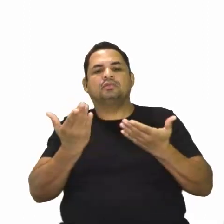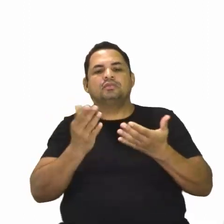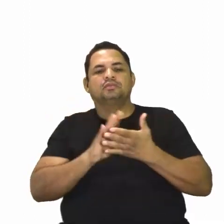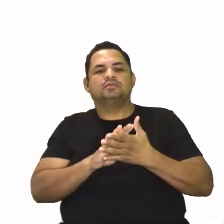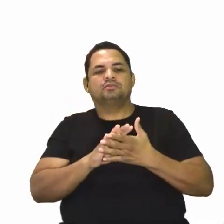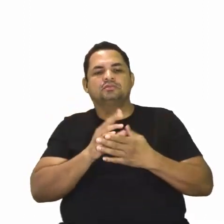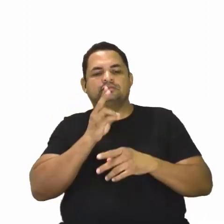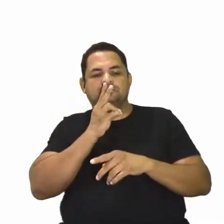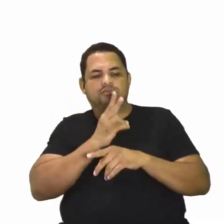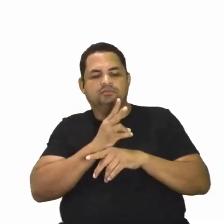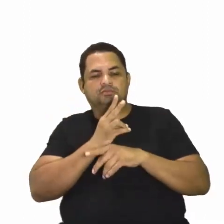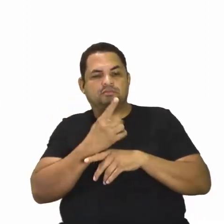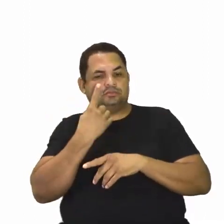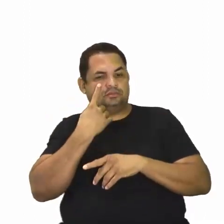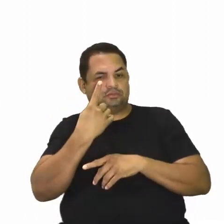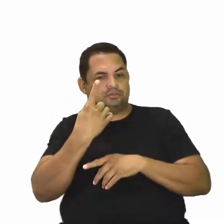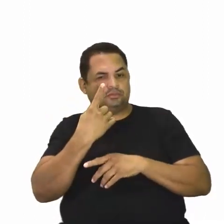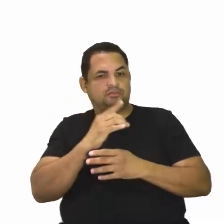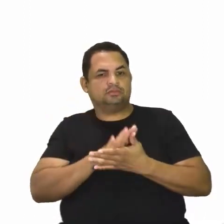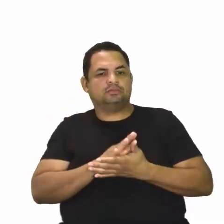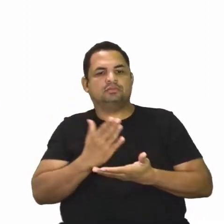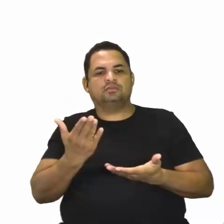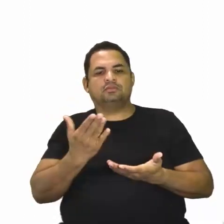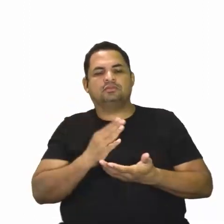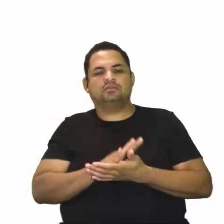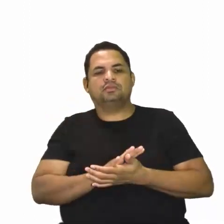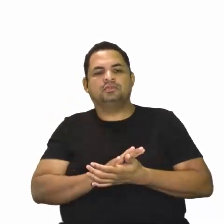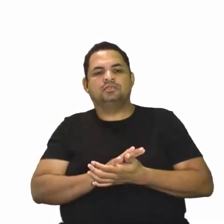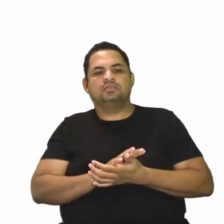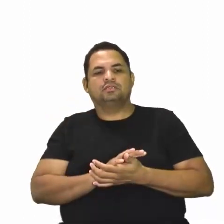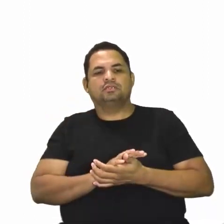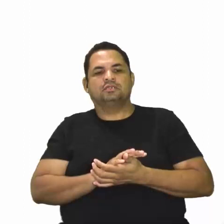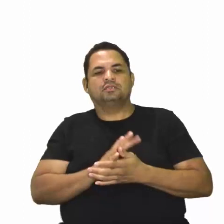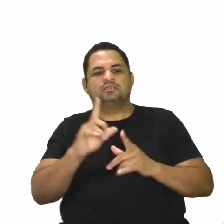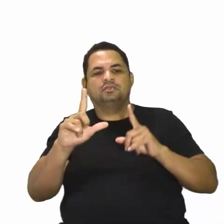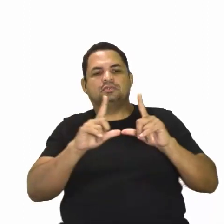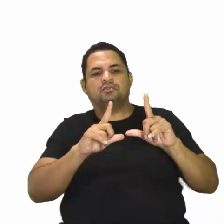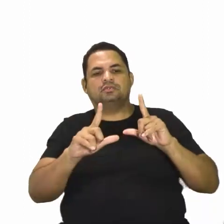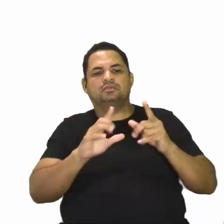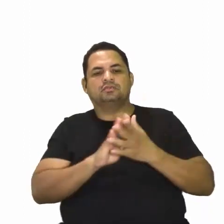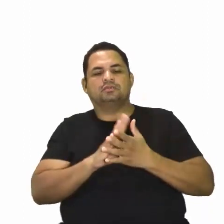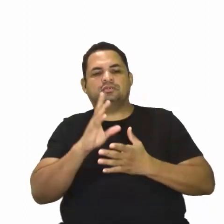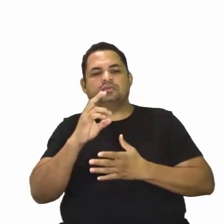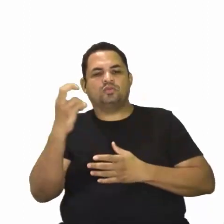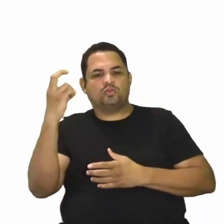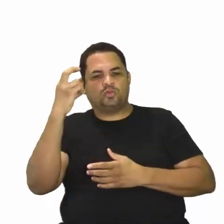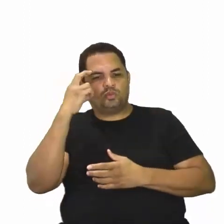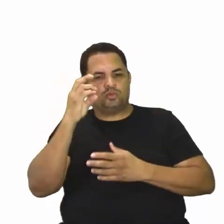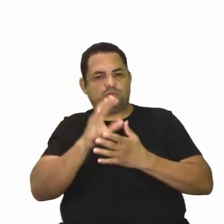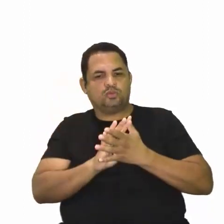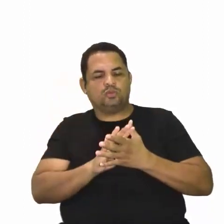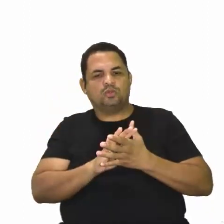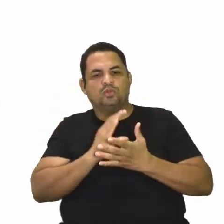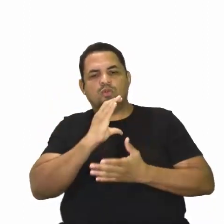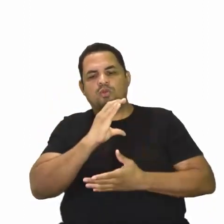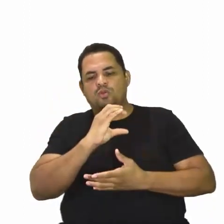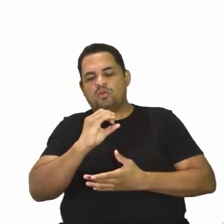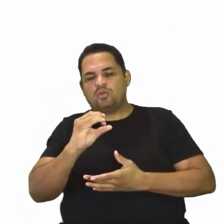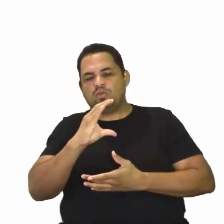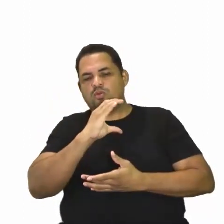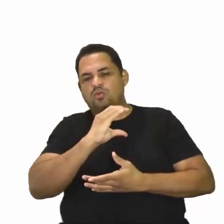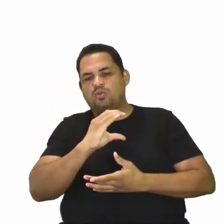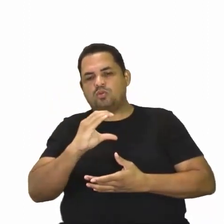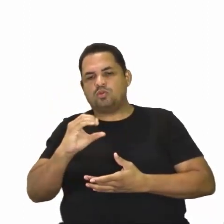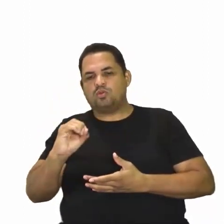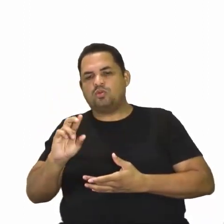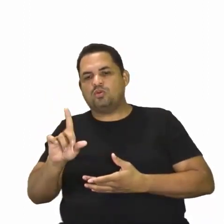que vocês assistam para a próxima aula da TV Cultura, Fernando Collor. É um documentário que fala sobre Fernando